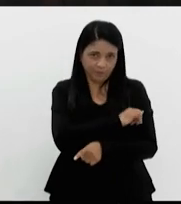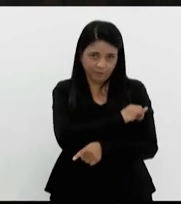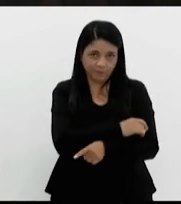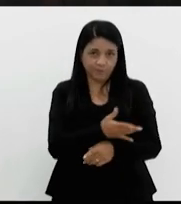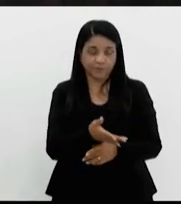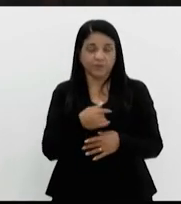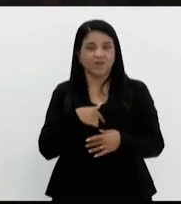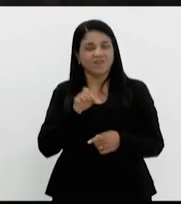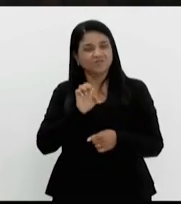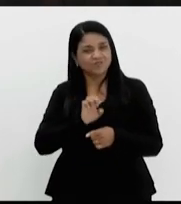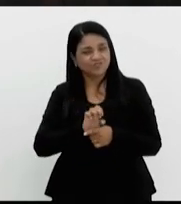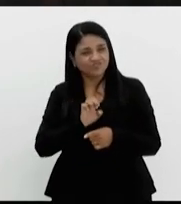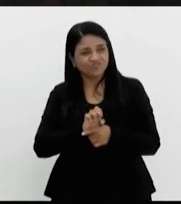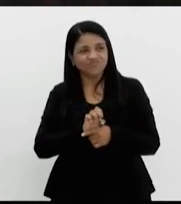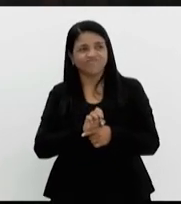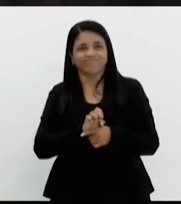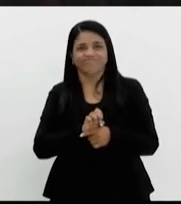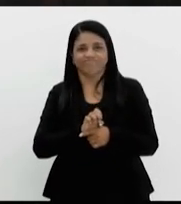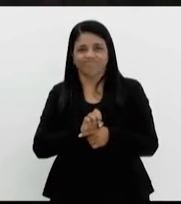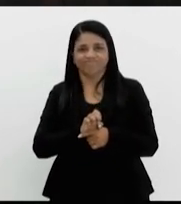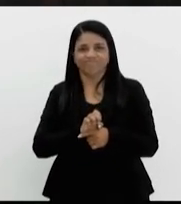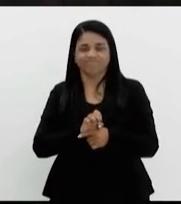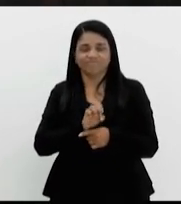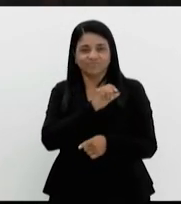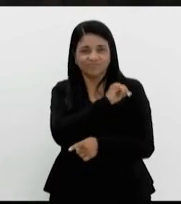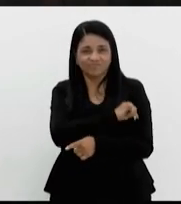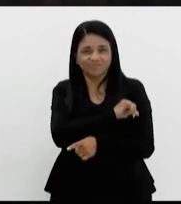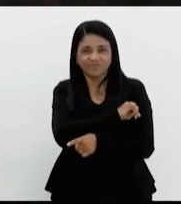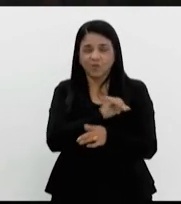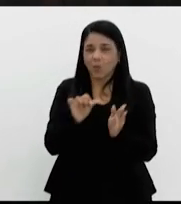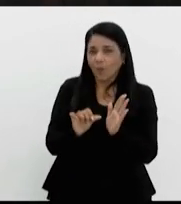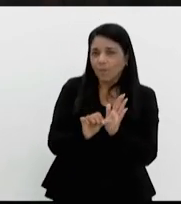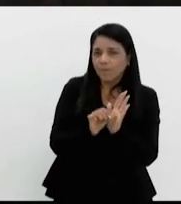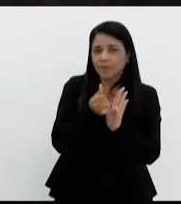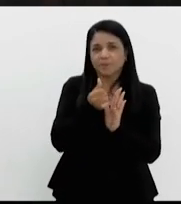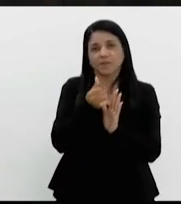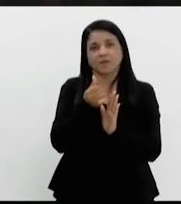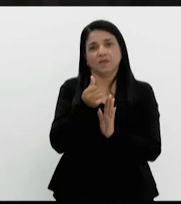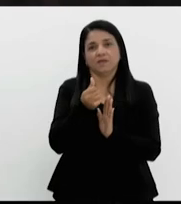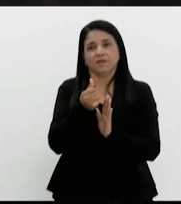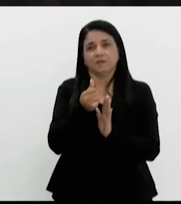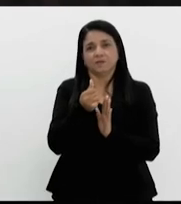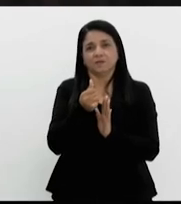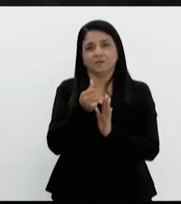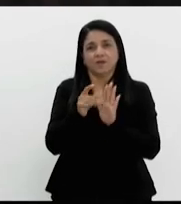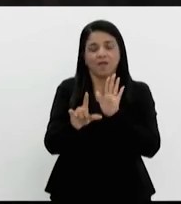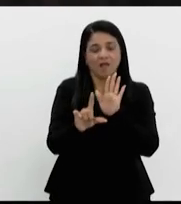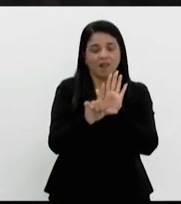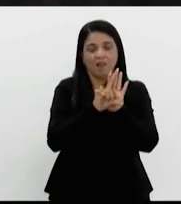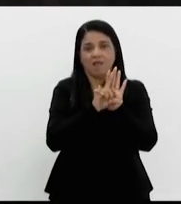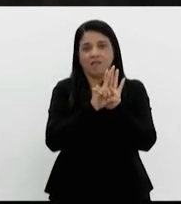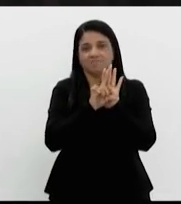que o nosso estado vai ser o primeiro, né, a ter essa lei,